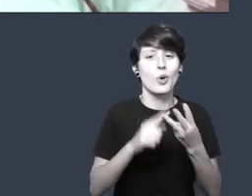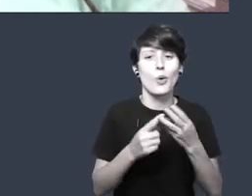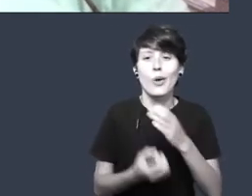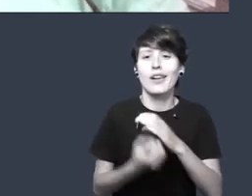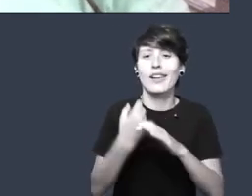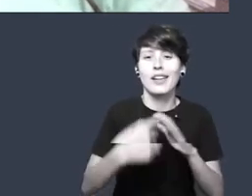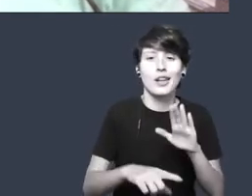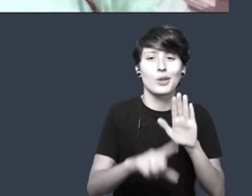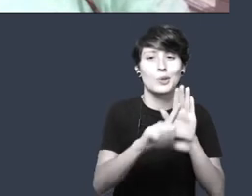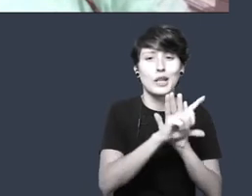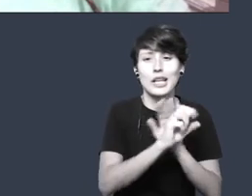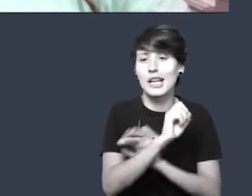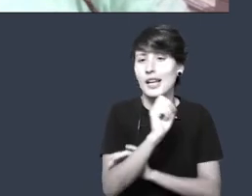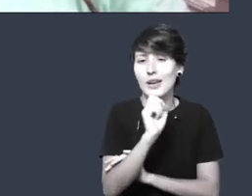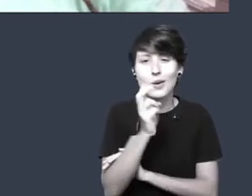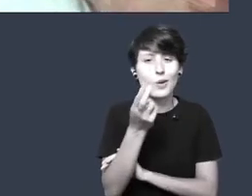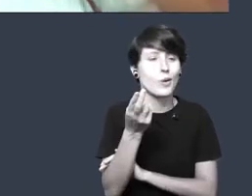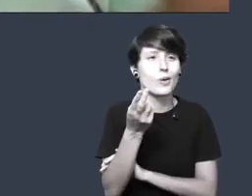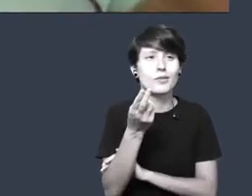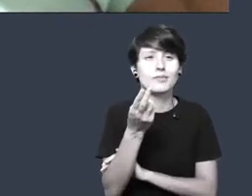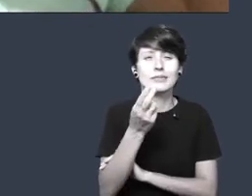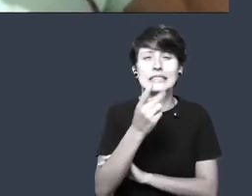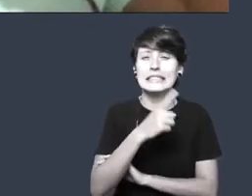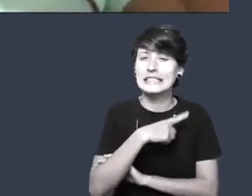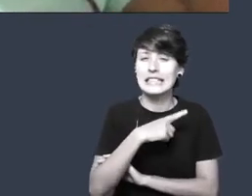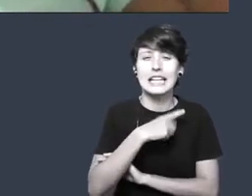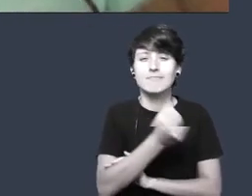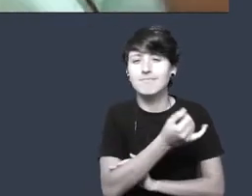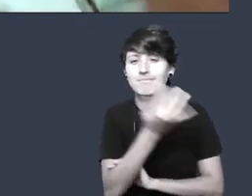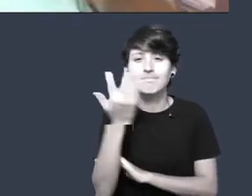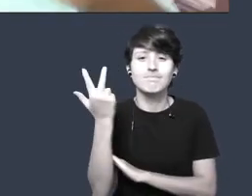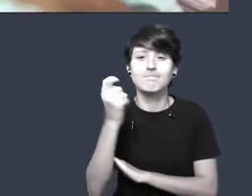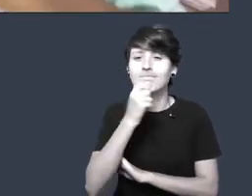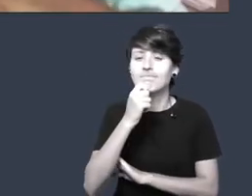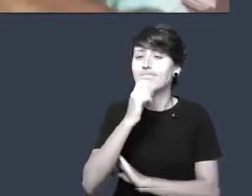sobre isso. Então, está chegando lá, mas está ainda muito